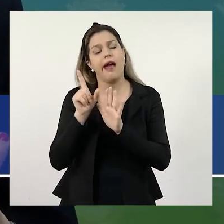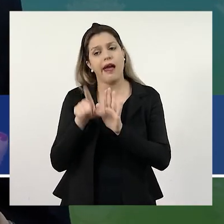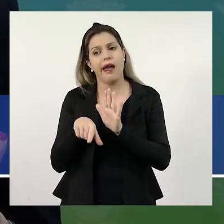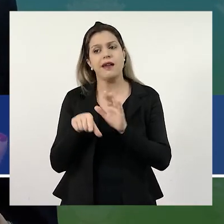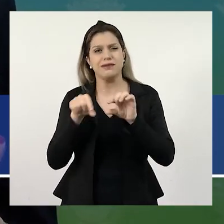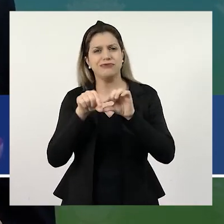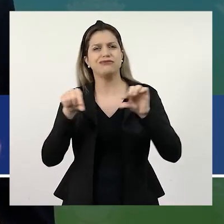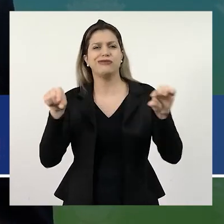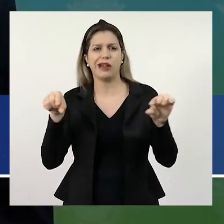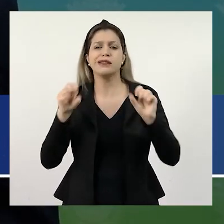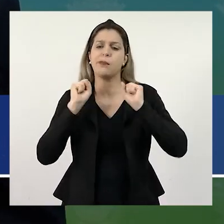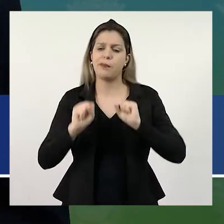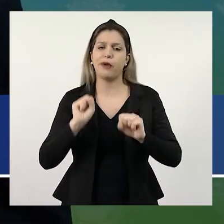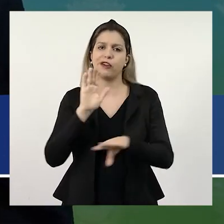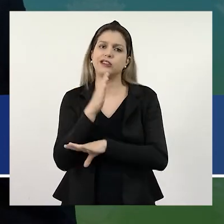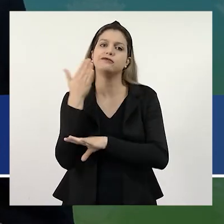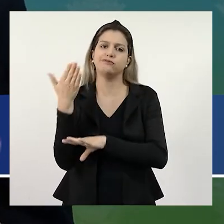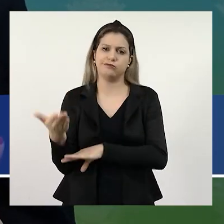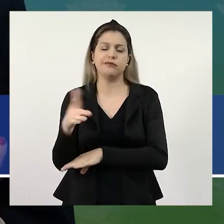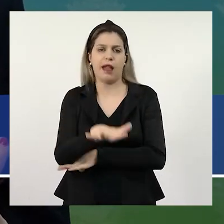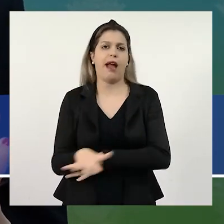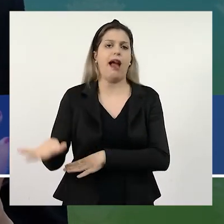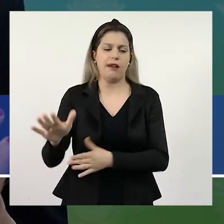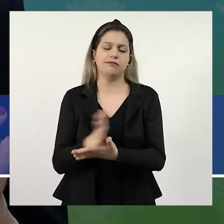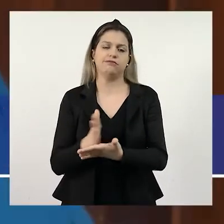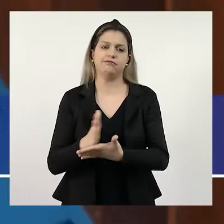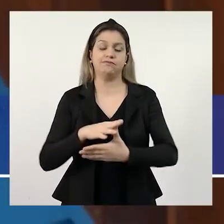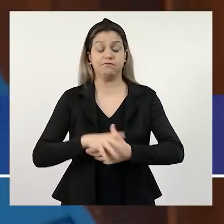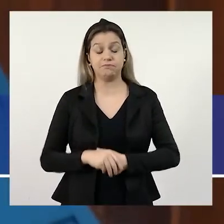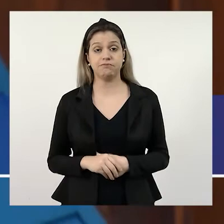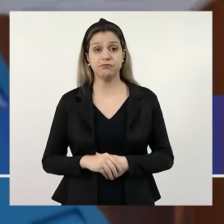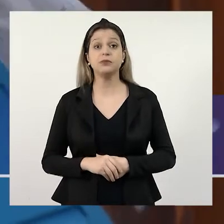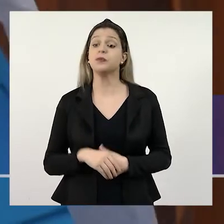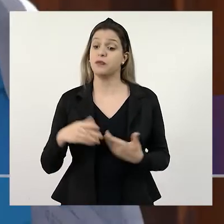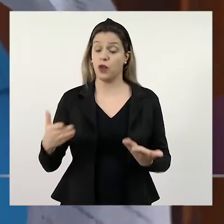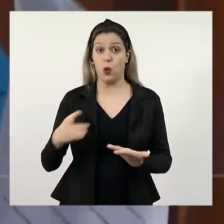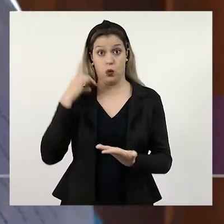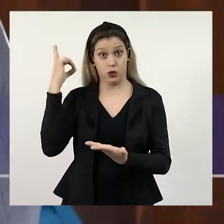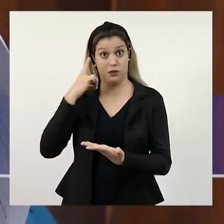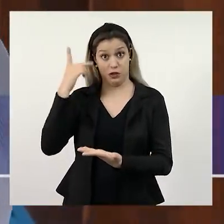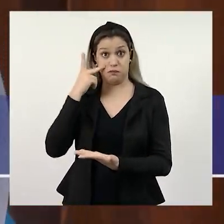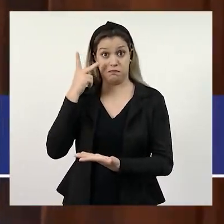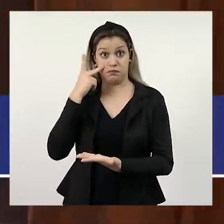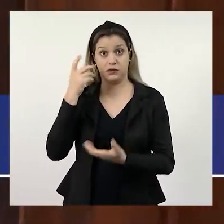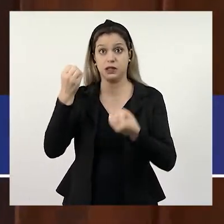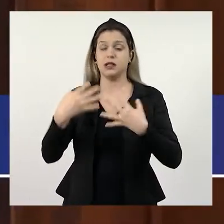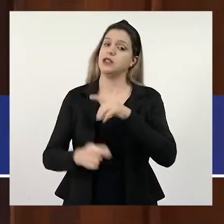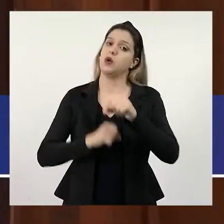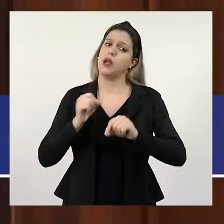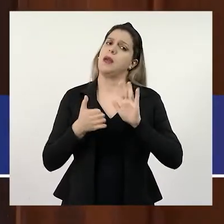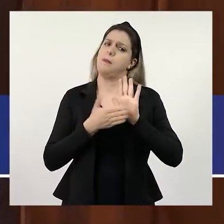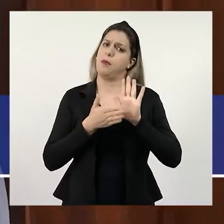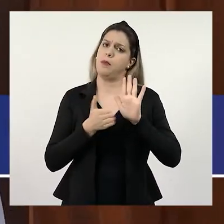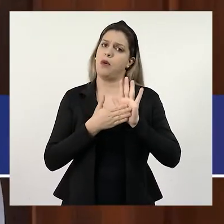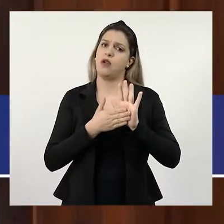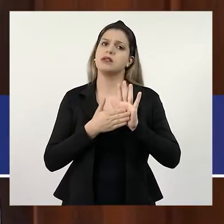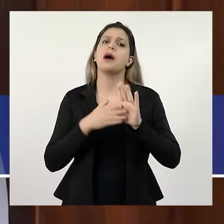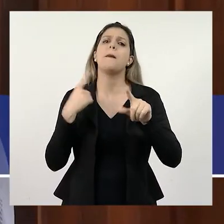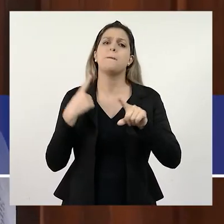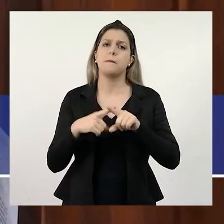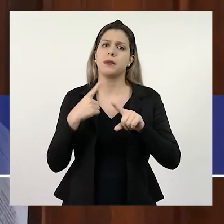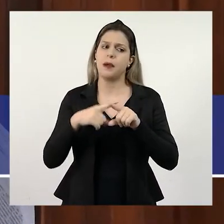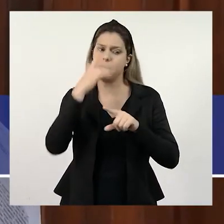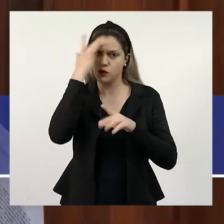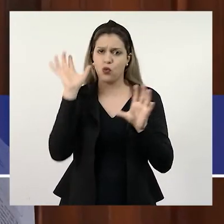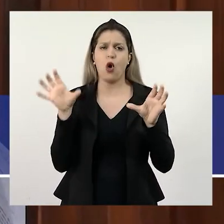essa abertura para desmatamento nessas áreas. Segundo o deputado, a iniciativa da proposta é um